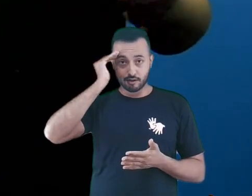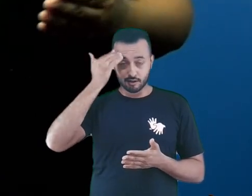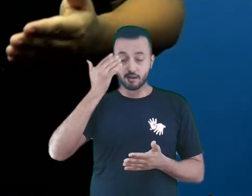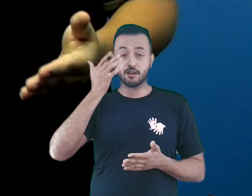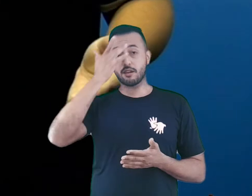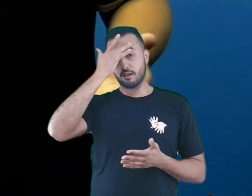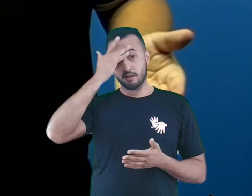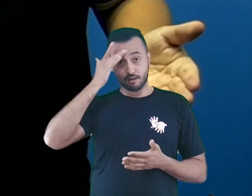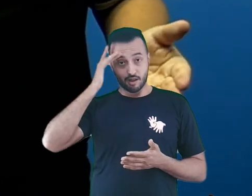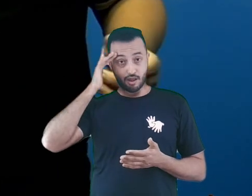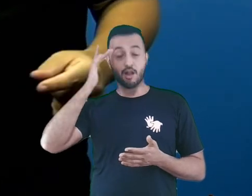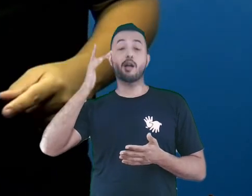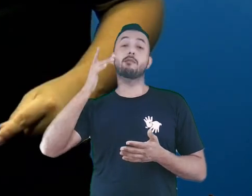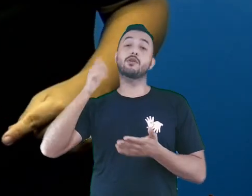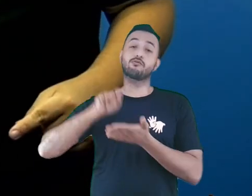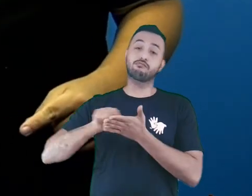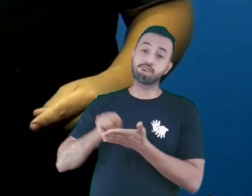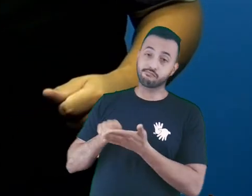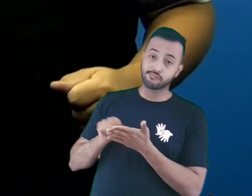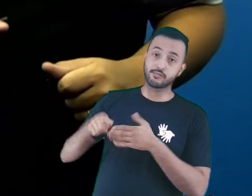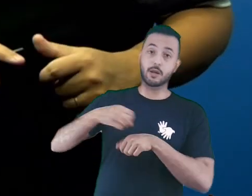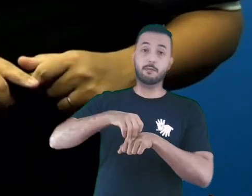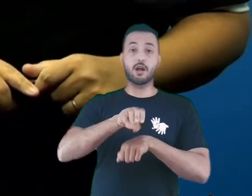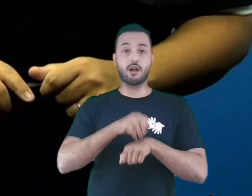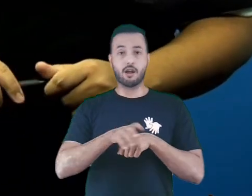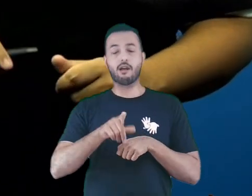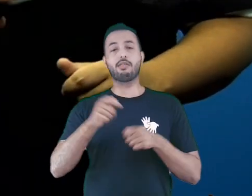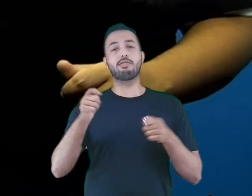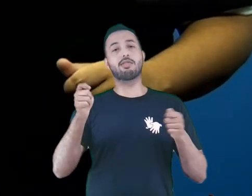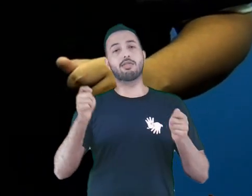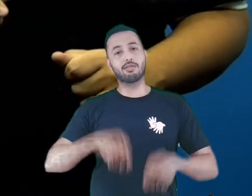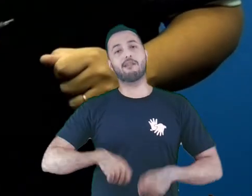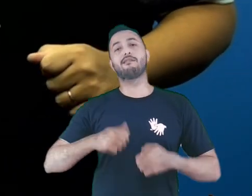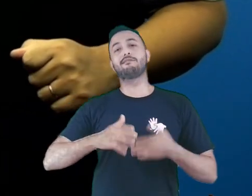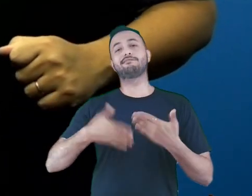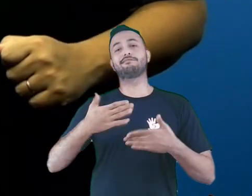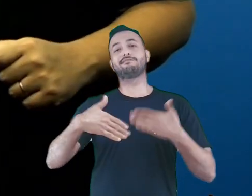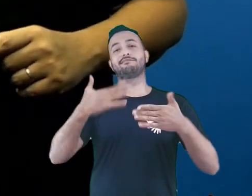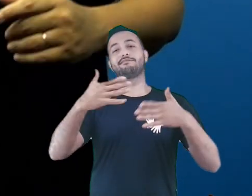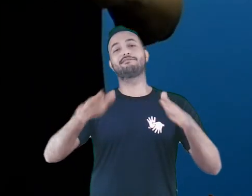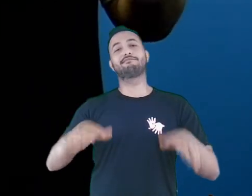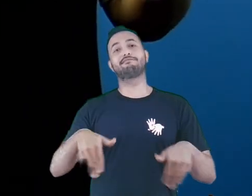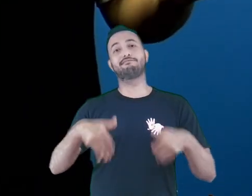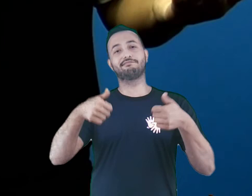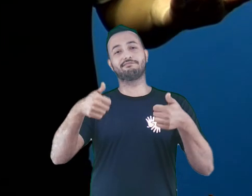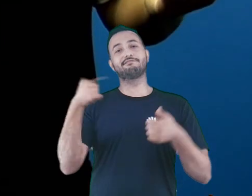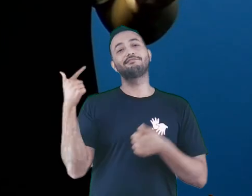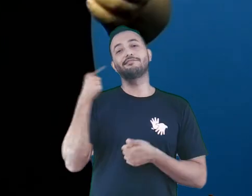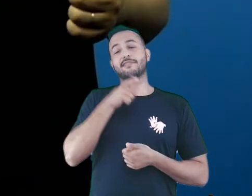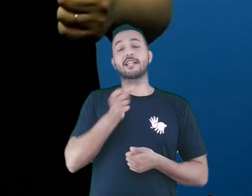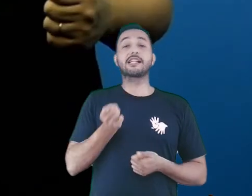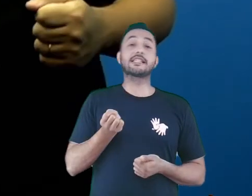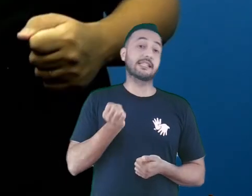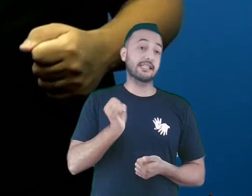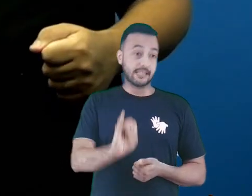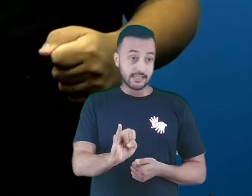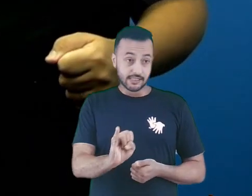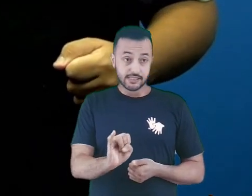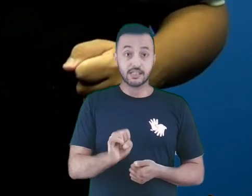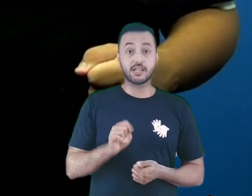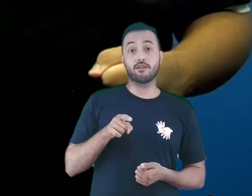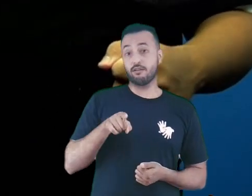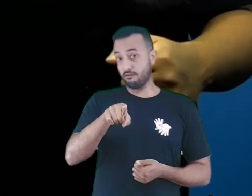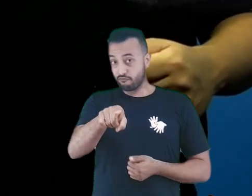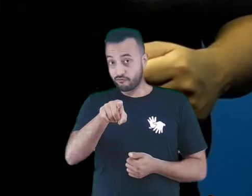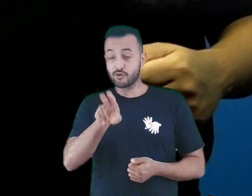o autor está passando terá um sucesso muito mais absoluto se, no caso, você utilizar